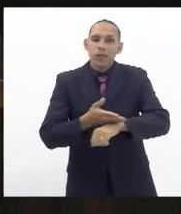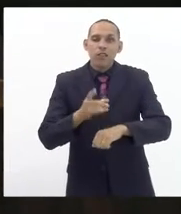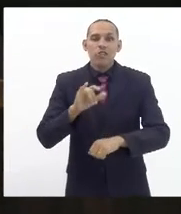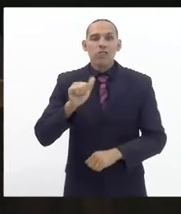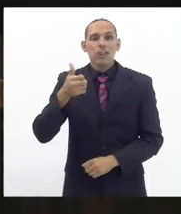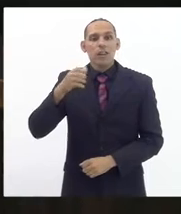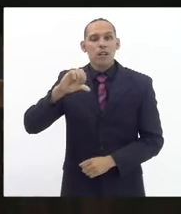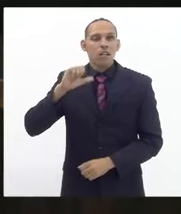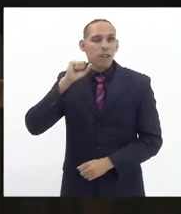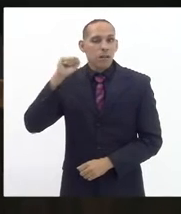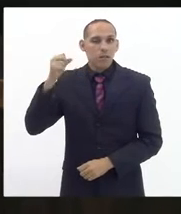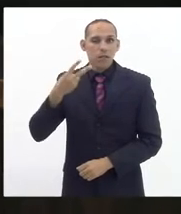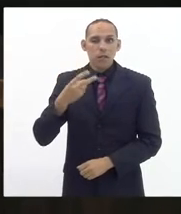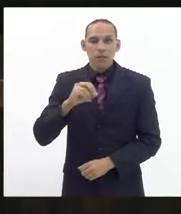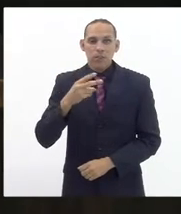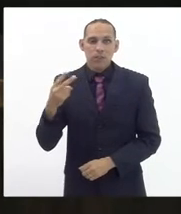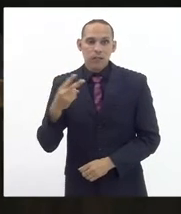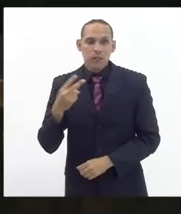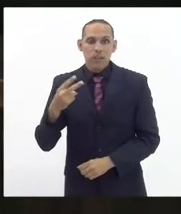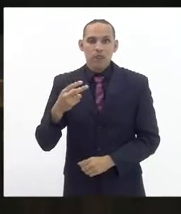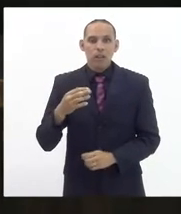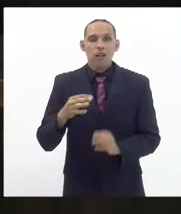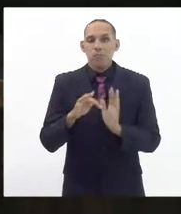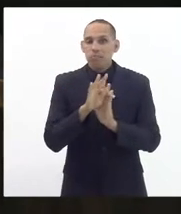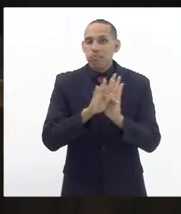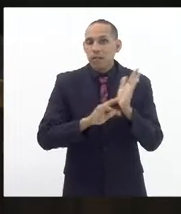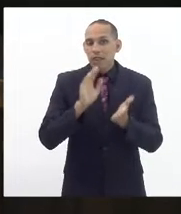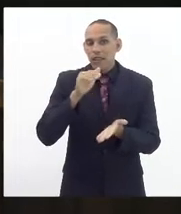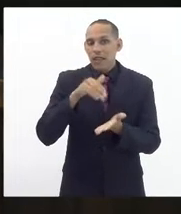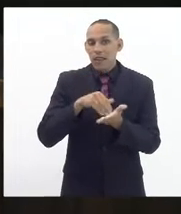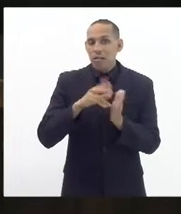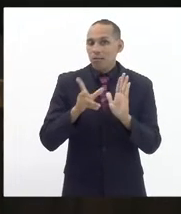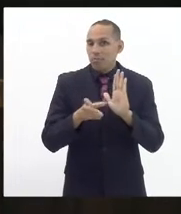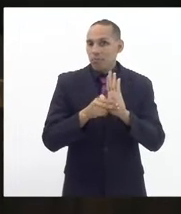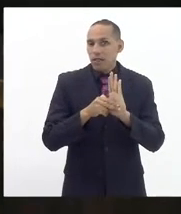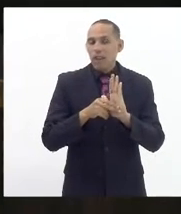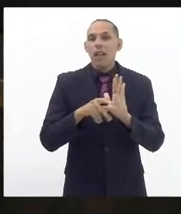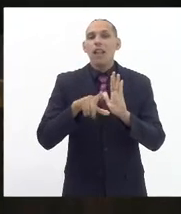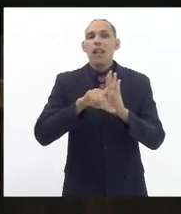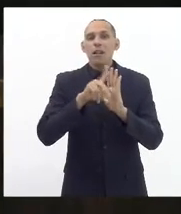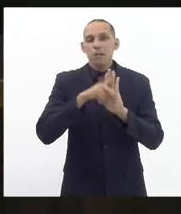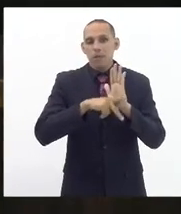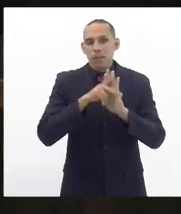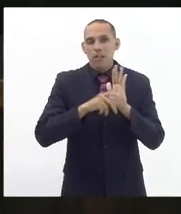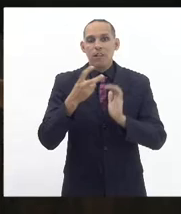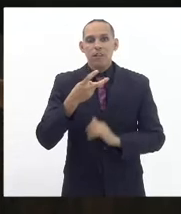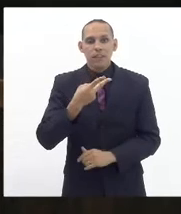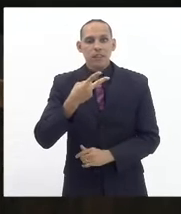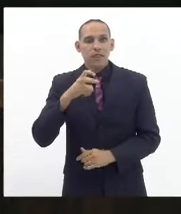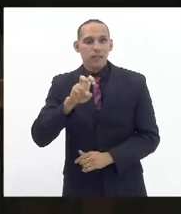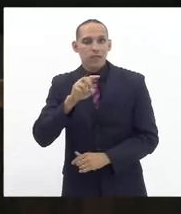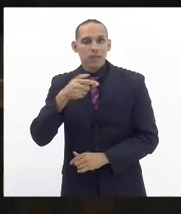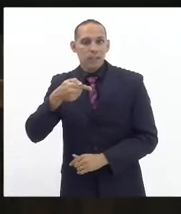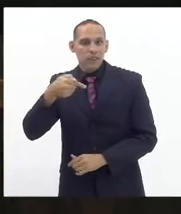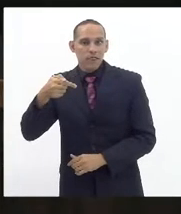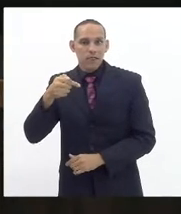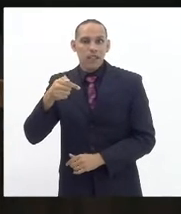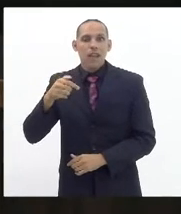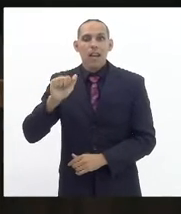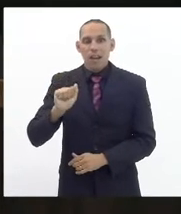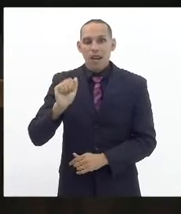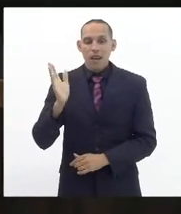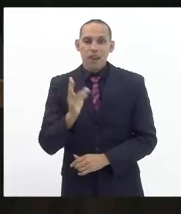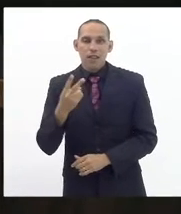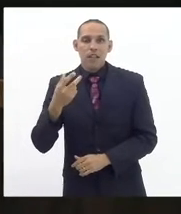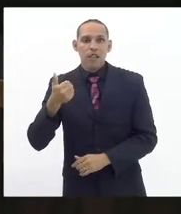19 de abril de 2022. Redação final, assim emendada. Projeto de lei número 2577-A, de 2013,